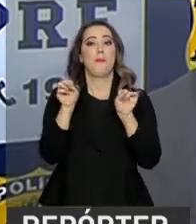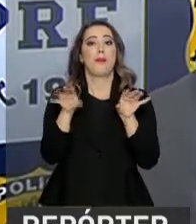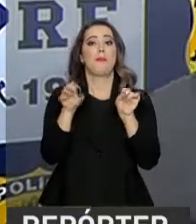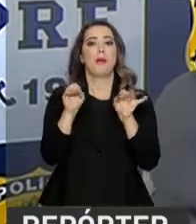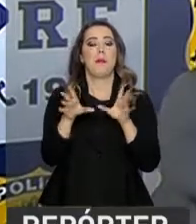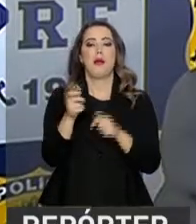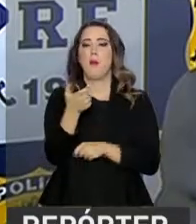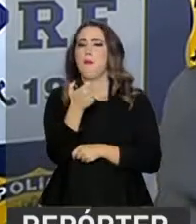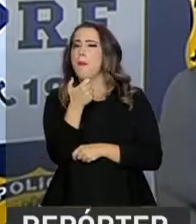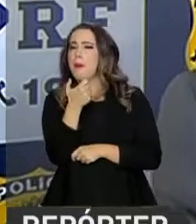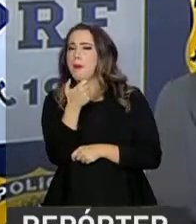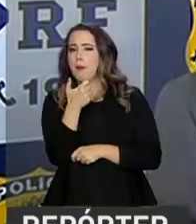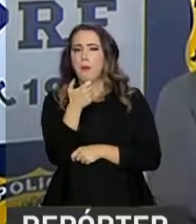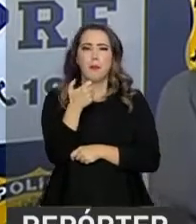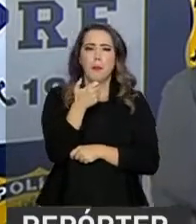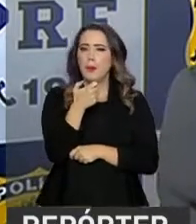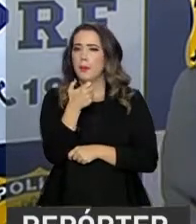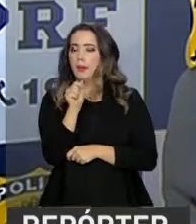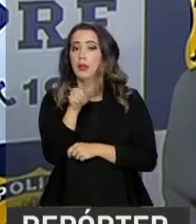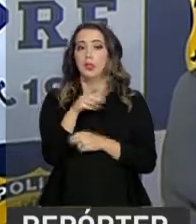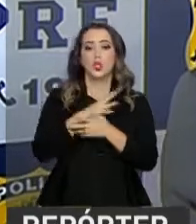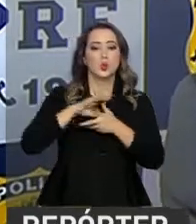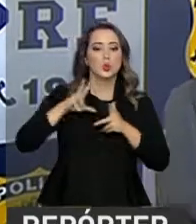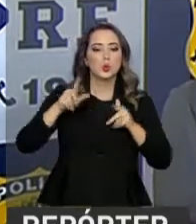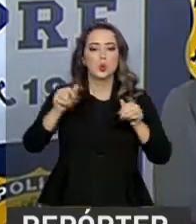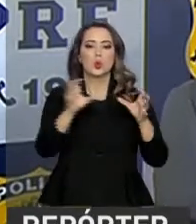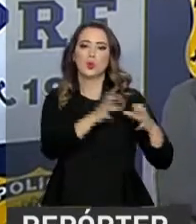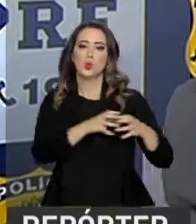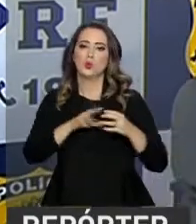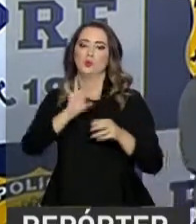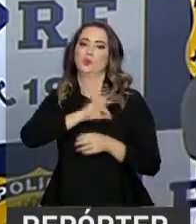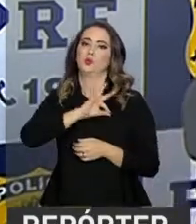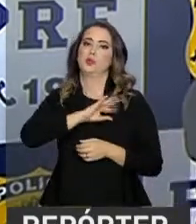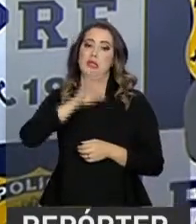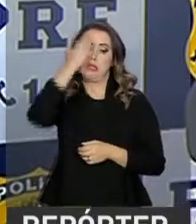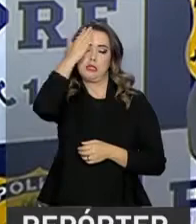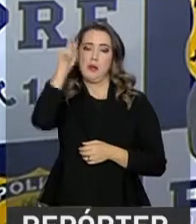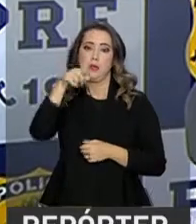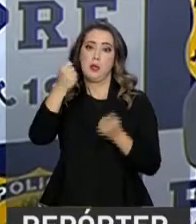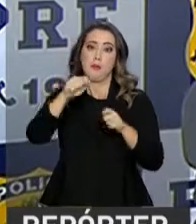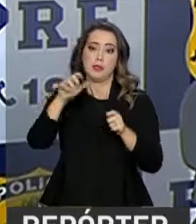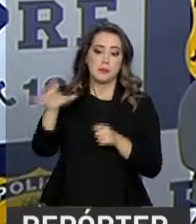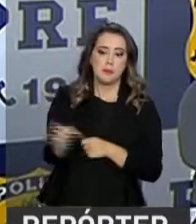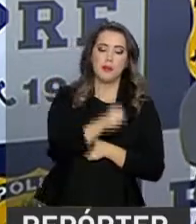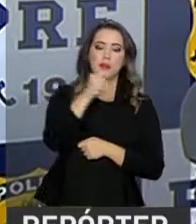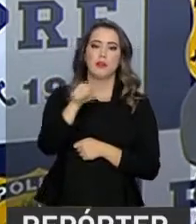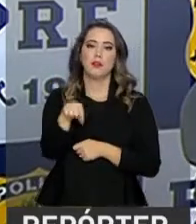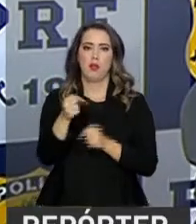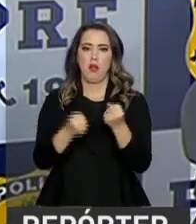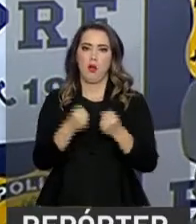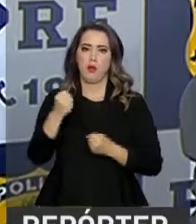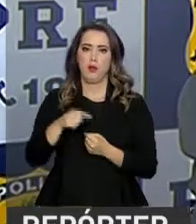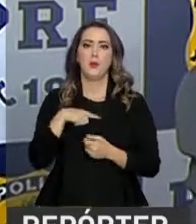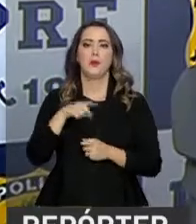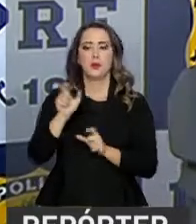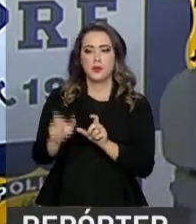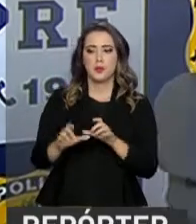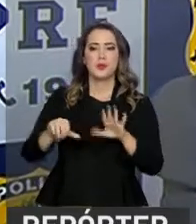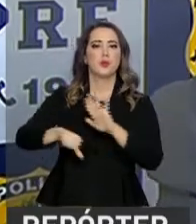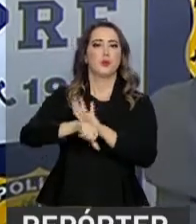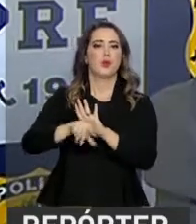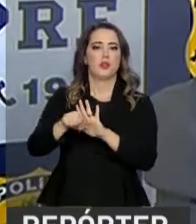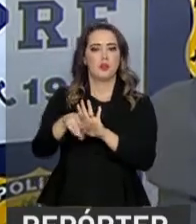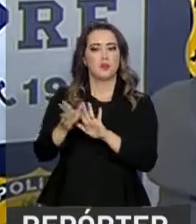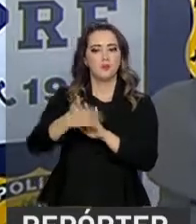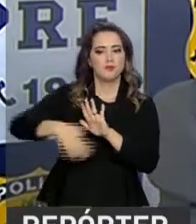um raio de 200 km a todas as forças de segurança que imediatamente sabe que tem que deter que ali tem problema que ele pode ter um bandido que ele pode